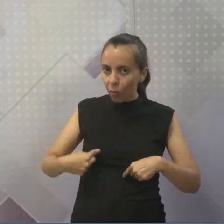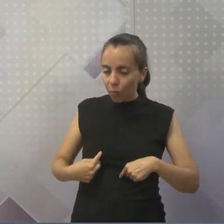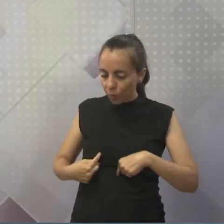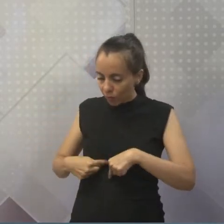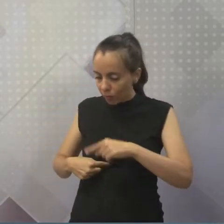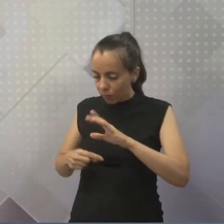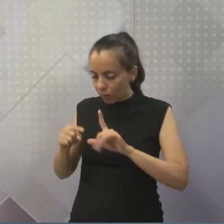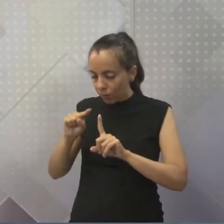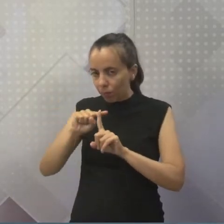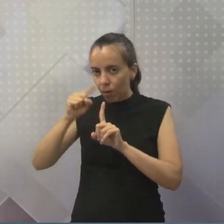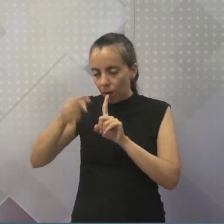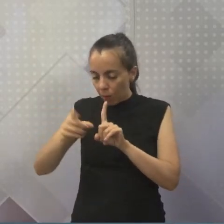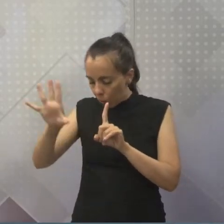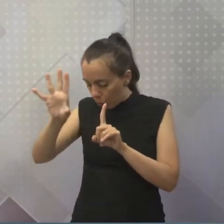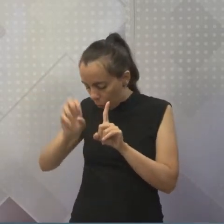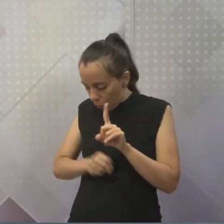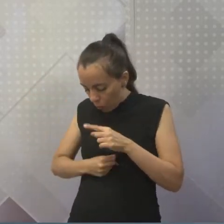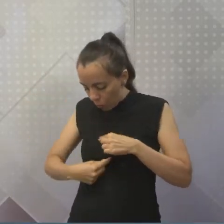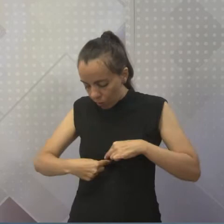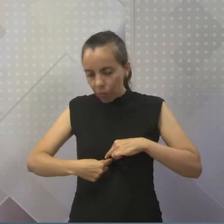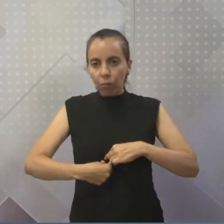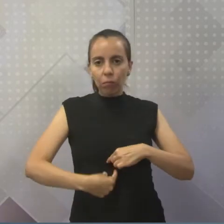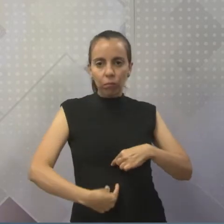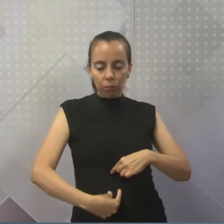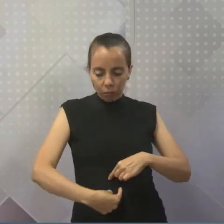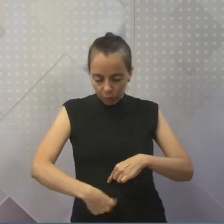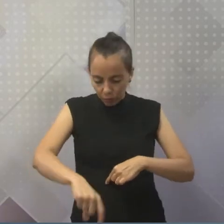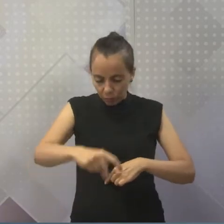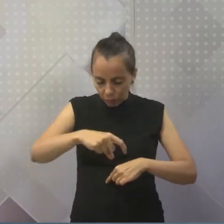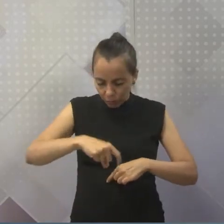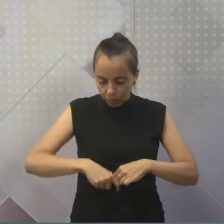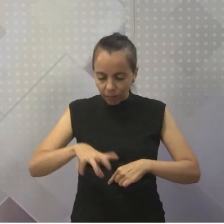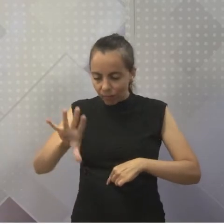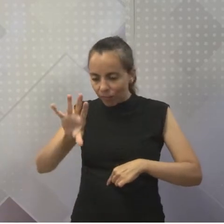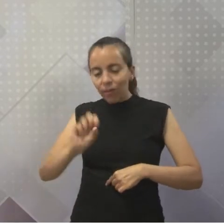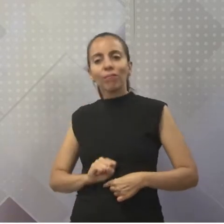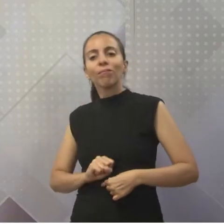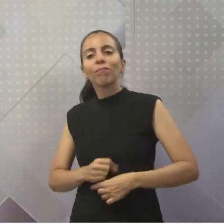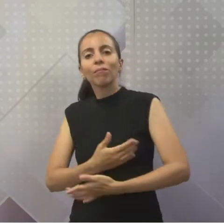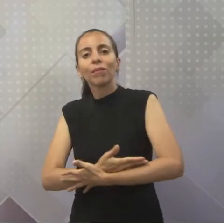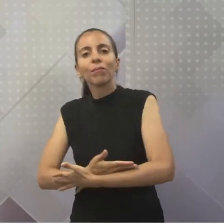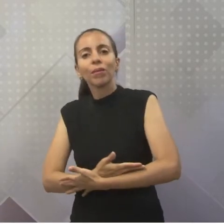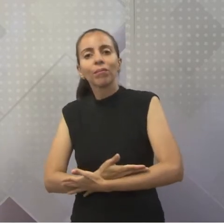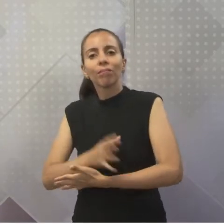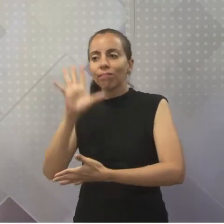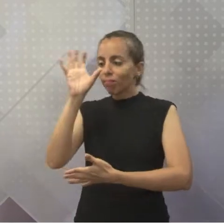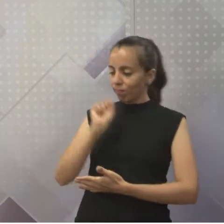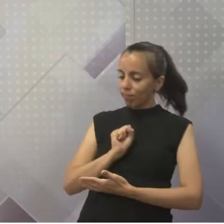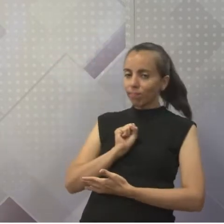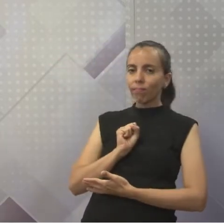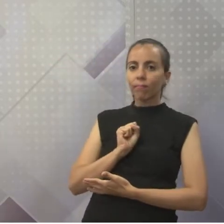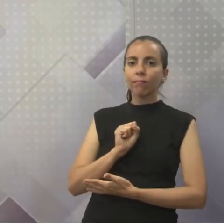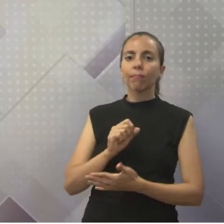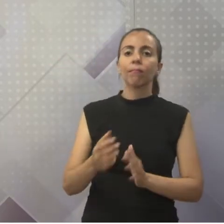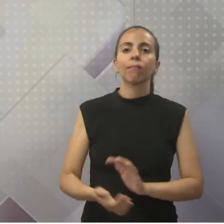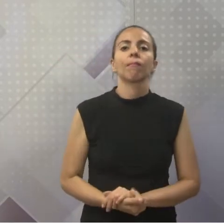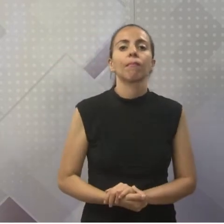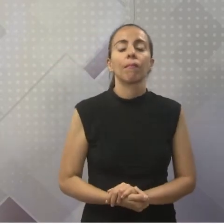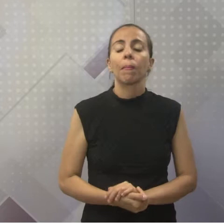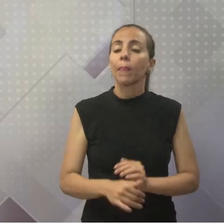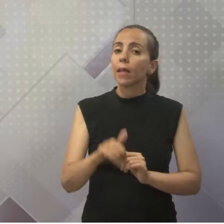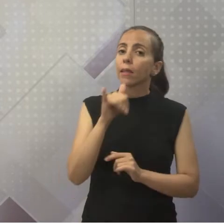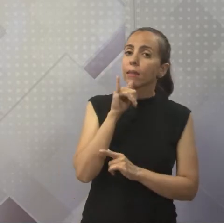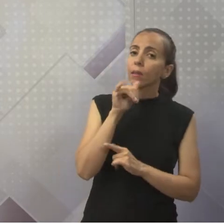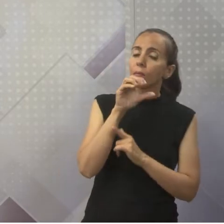cordão umbilical e provocou a doença na criança, tá? Por exemplo, a doença em questão aí, a